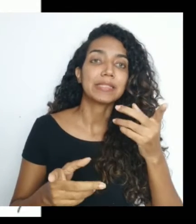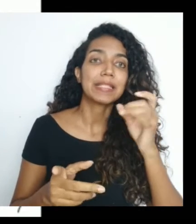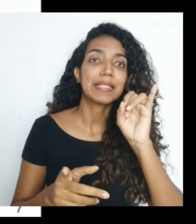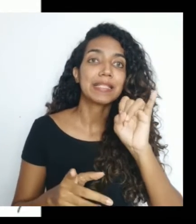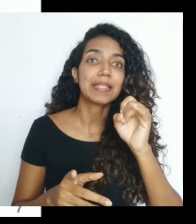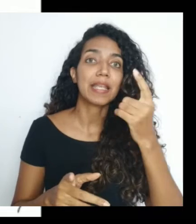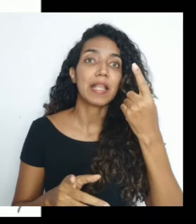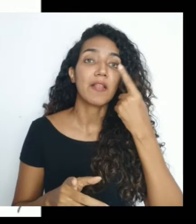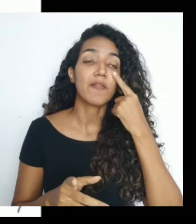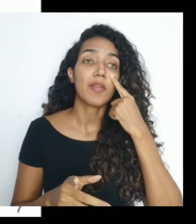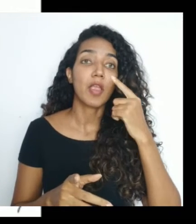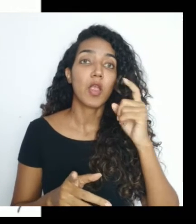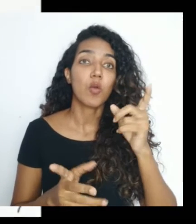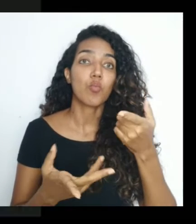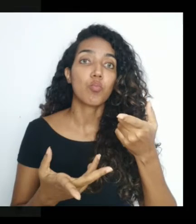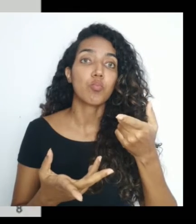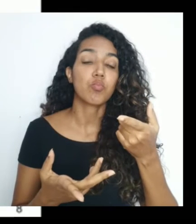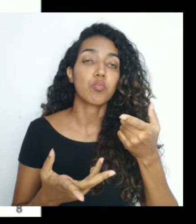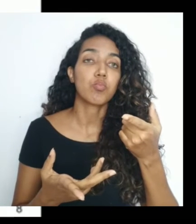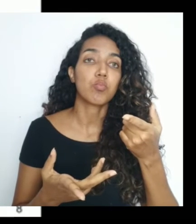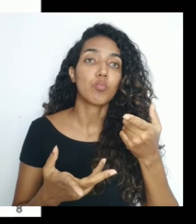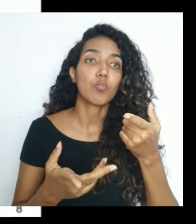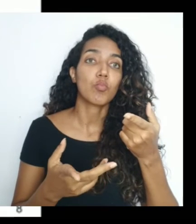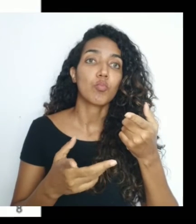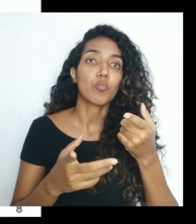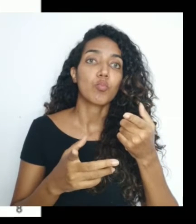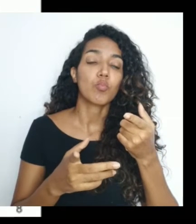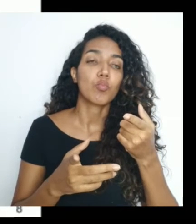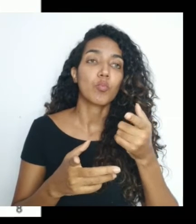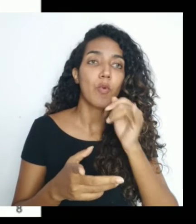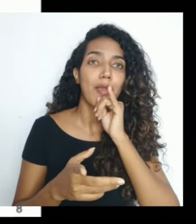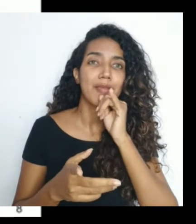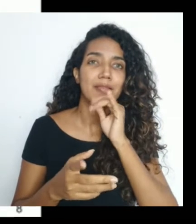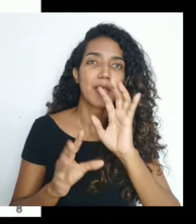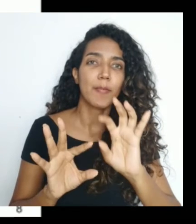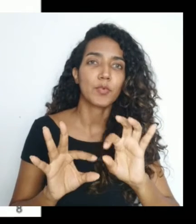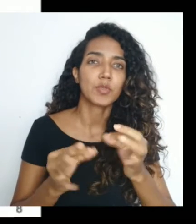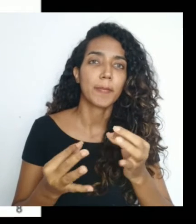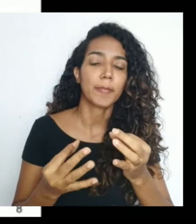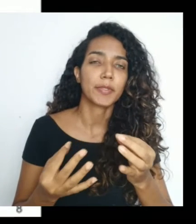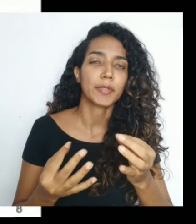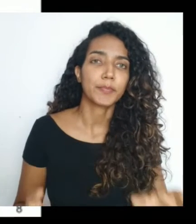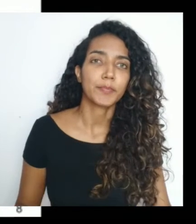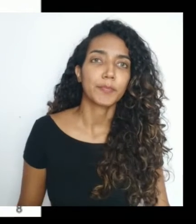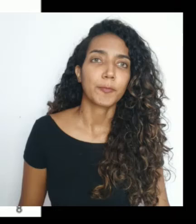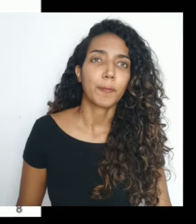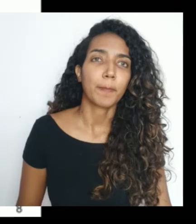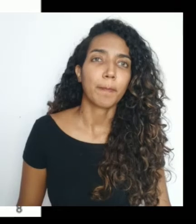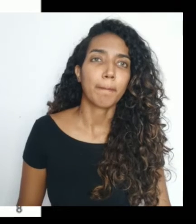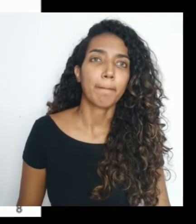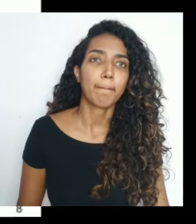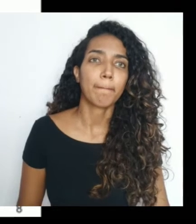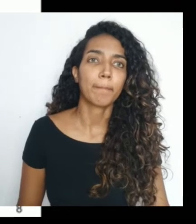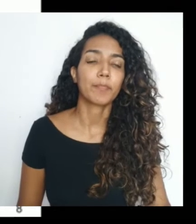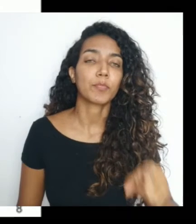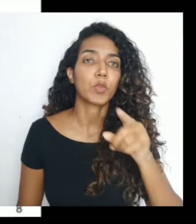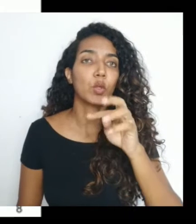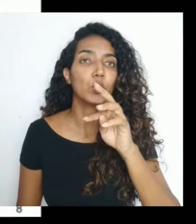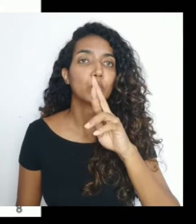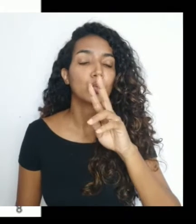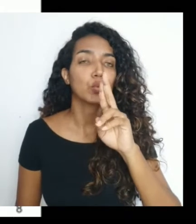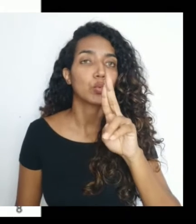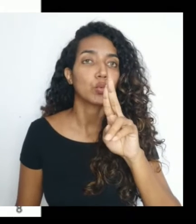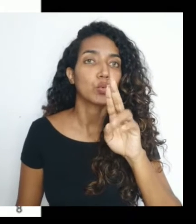sempre falso. Um exemplo bem simples. Boolean B recebe falso, true ou, sem ser o ou